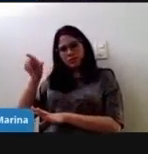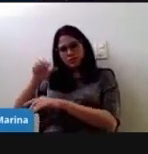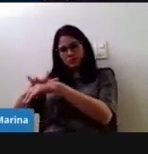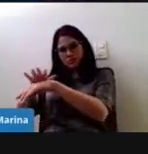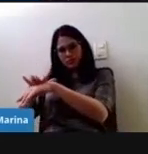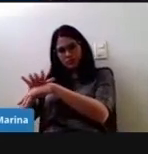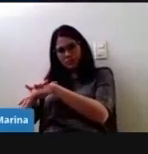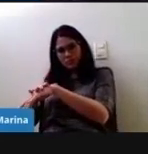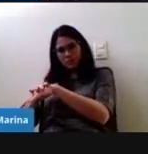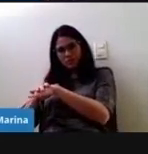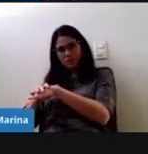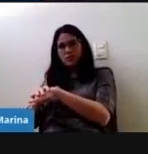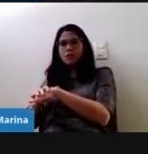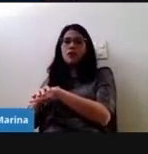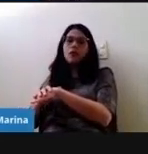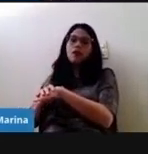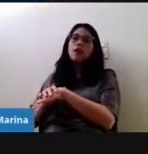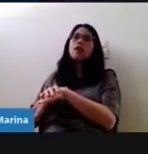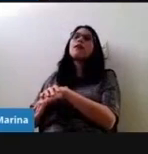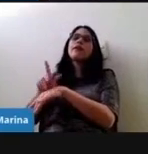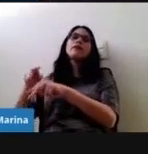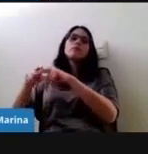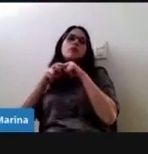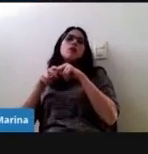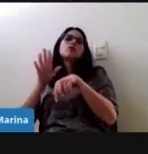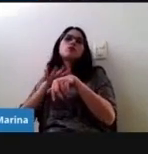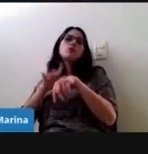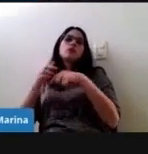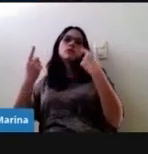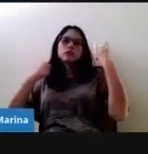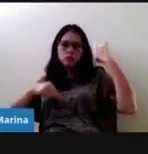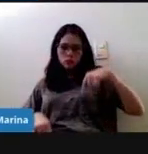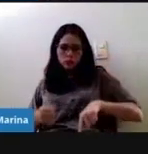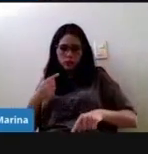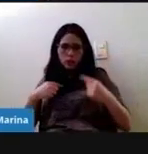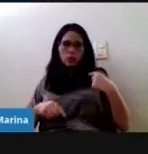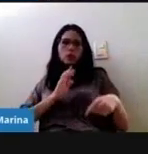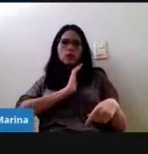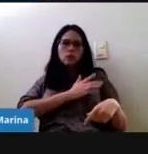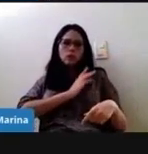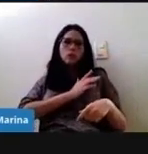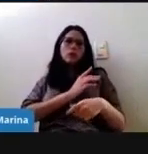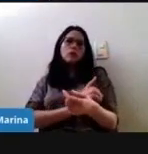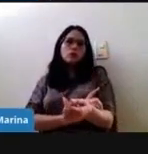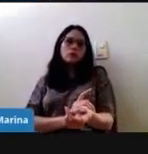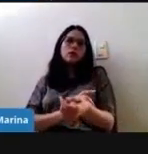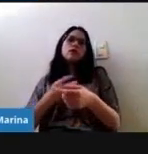são atribuídas à doença do aparelho circulatório, câncer, diabetes, assim como